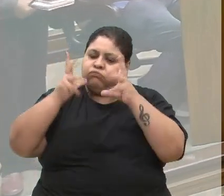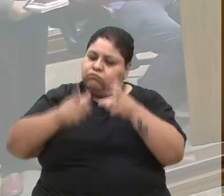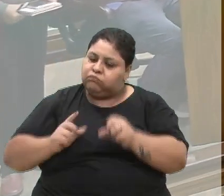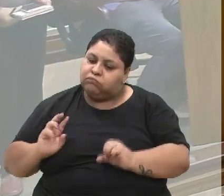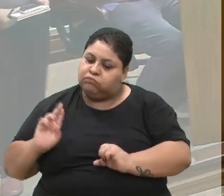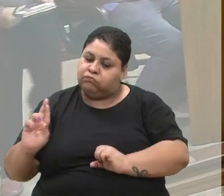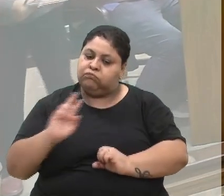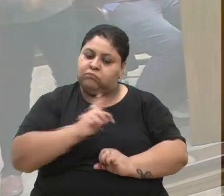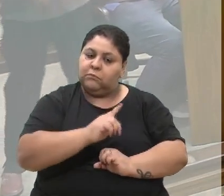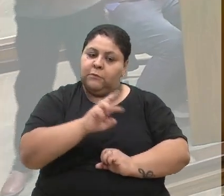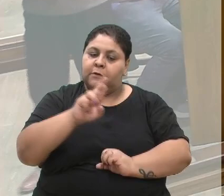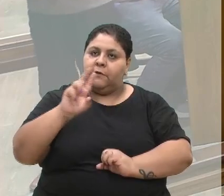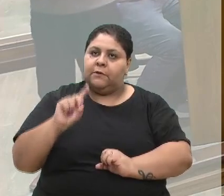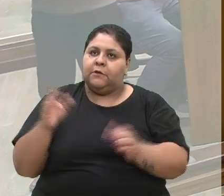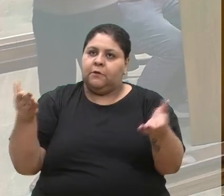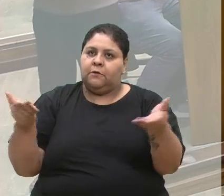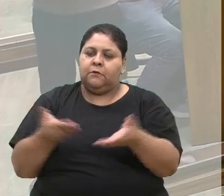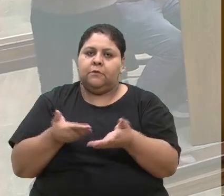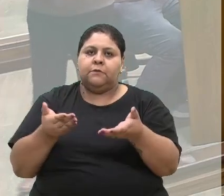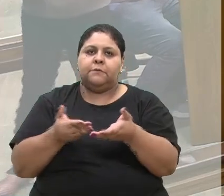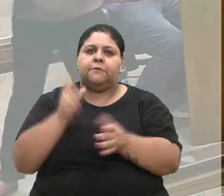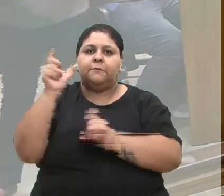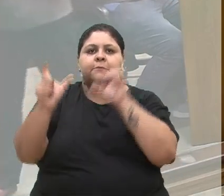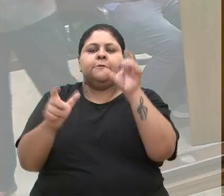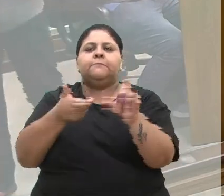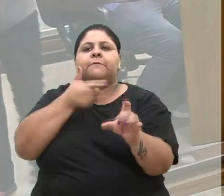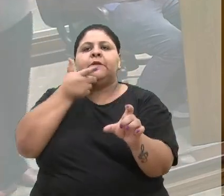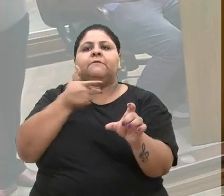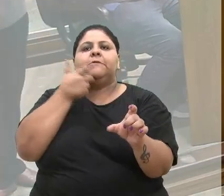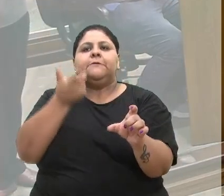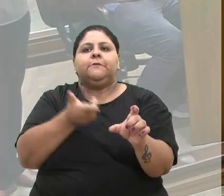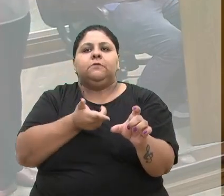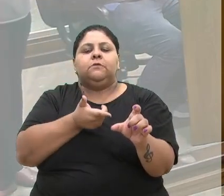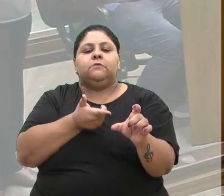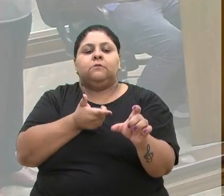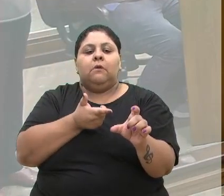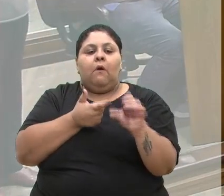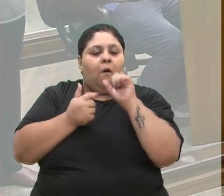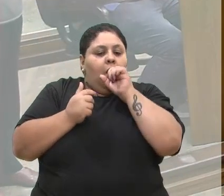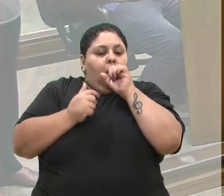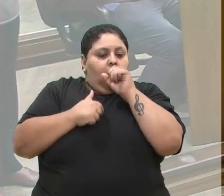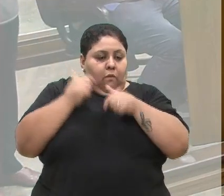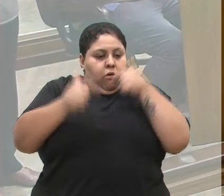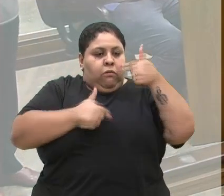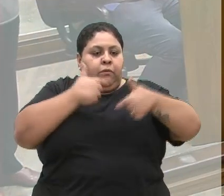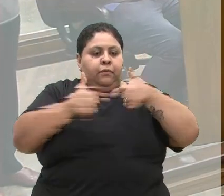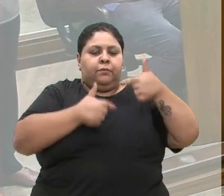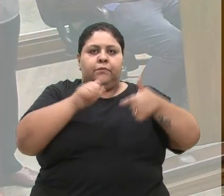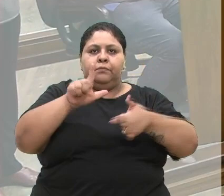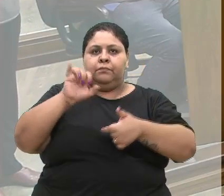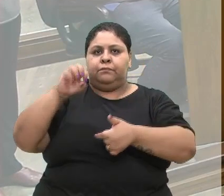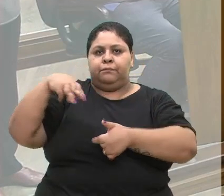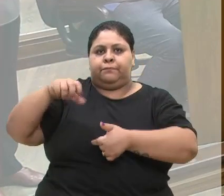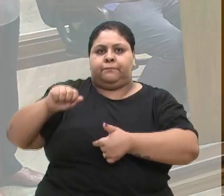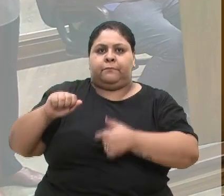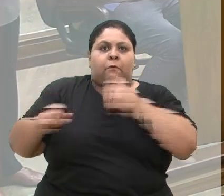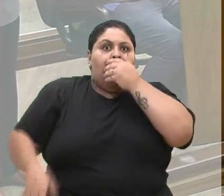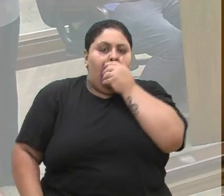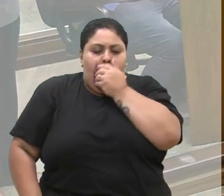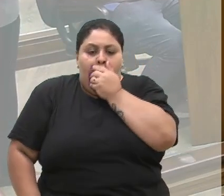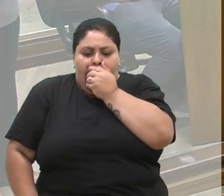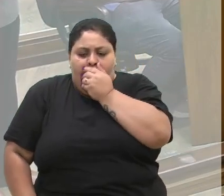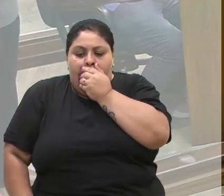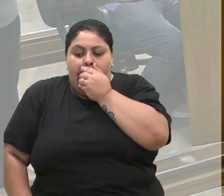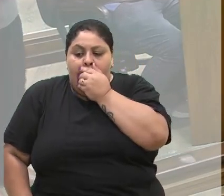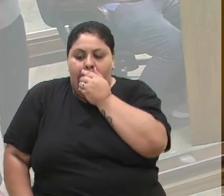e realmente fazer das suas palavras as minhas quanto à atuação do Lima, mas eu gostaria aqui de agradecer aqui